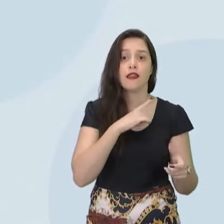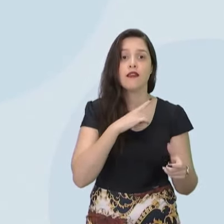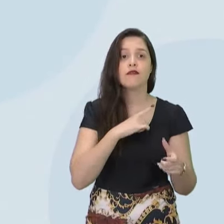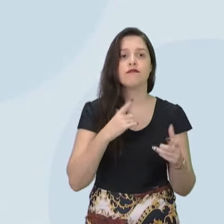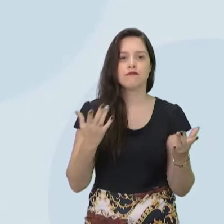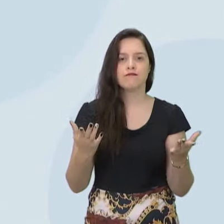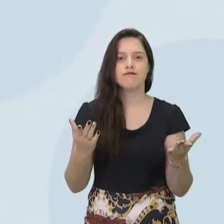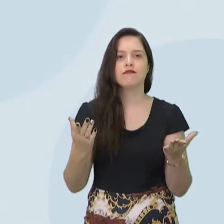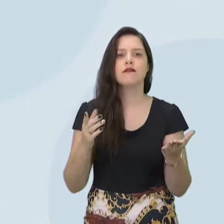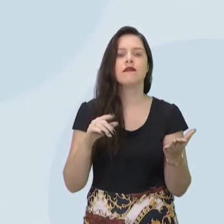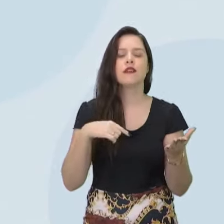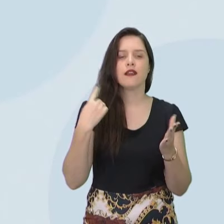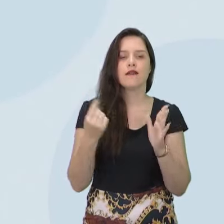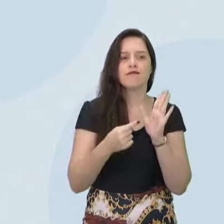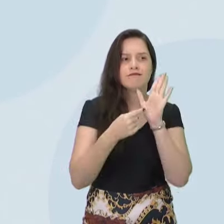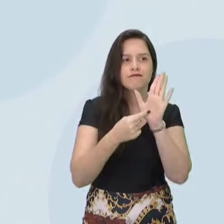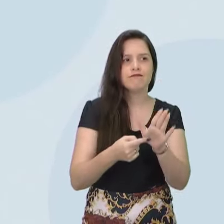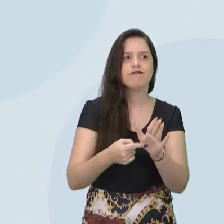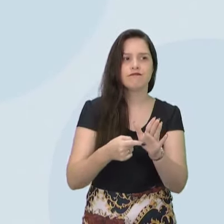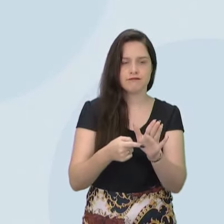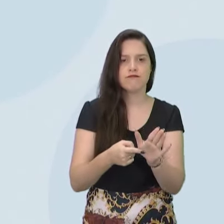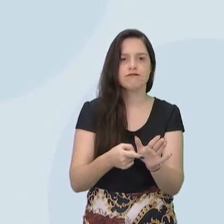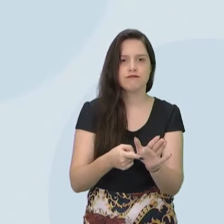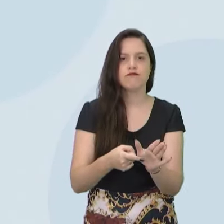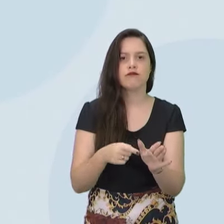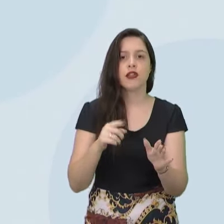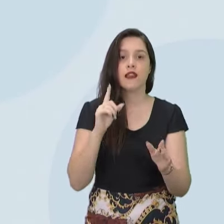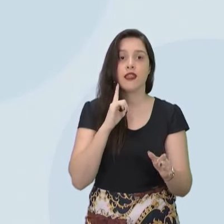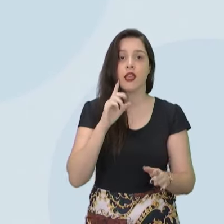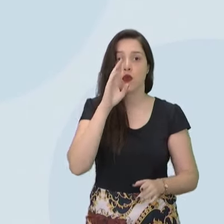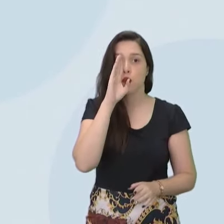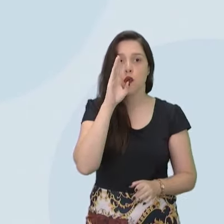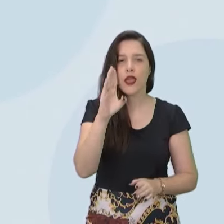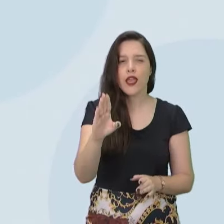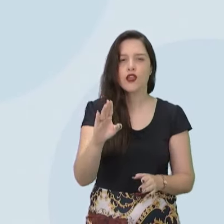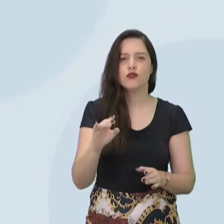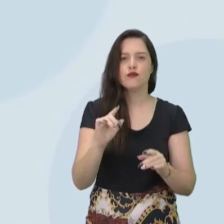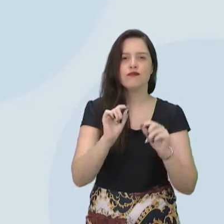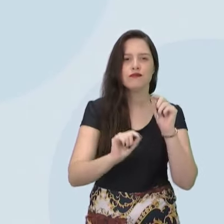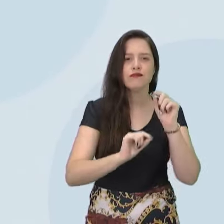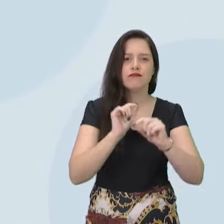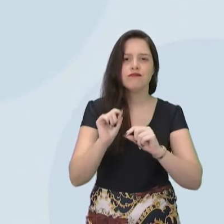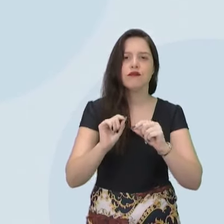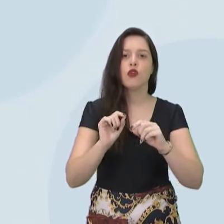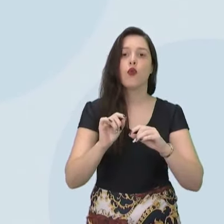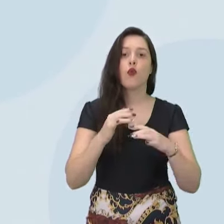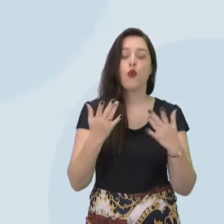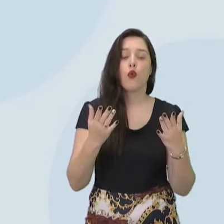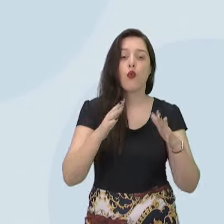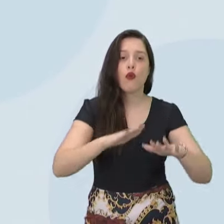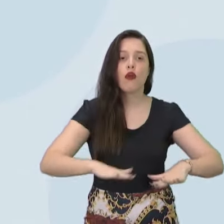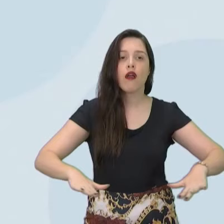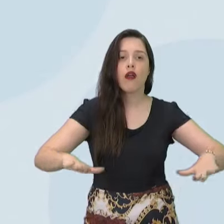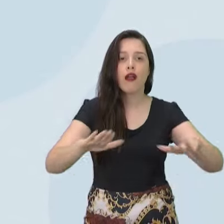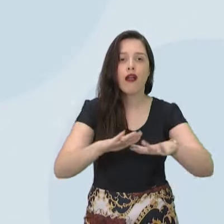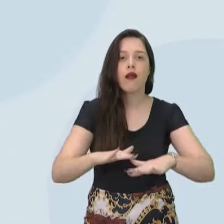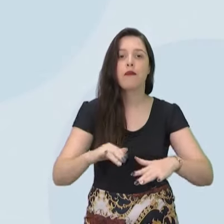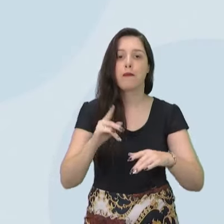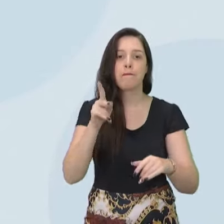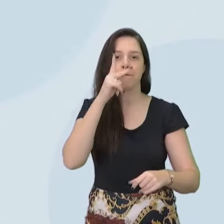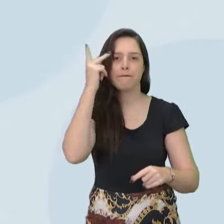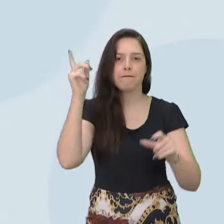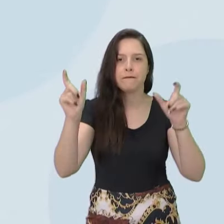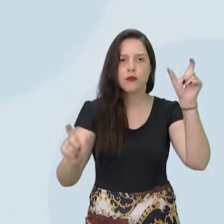a gente destacar aqui. E nesse eixo, o foco aí é o campo de atuação pública, né,